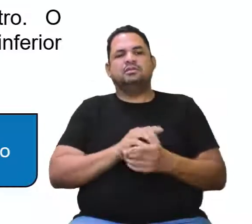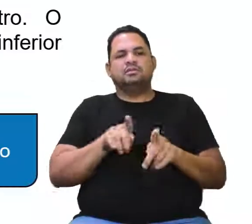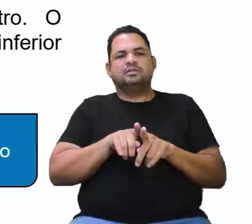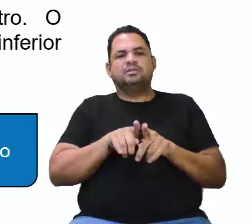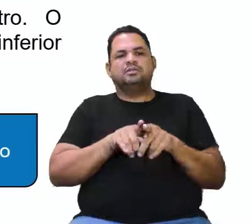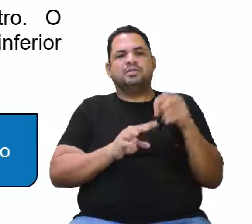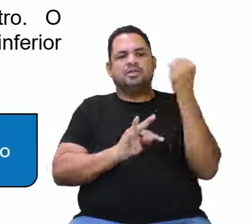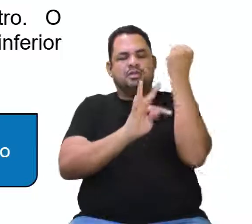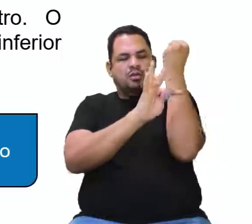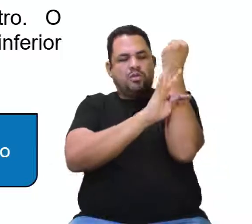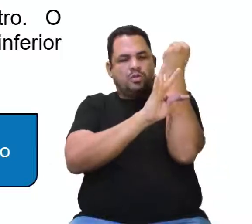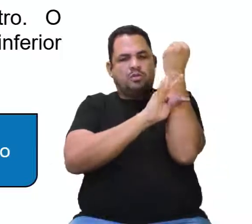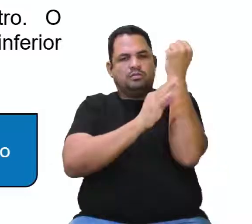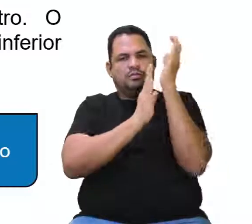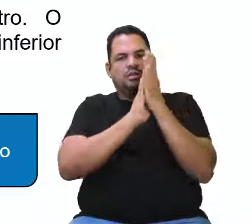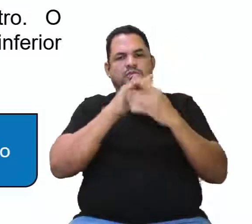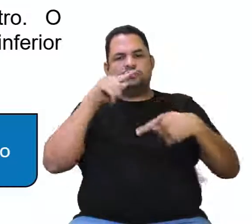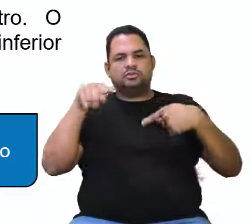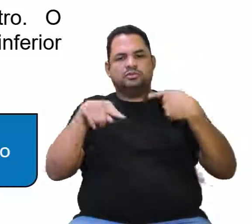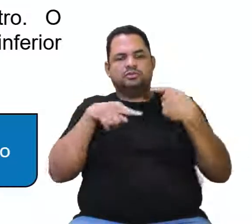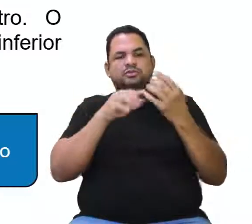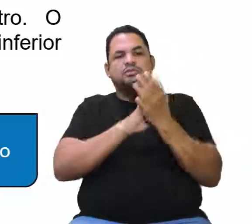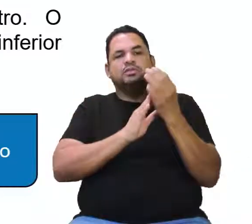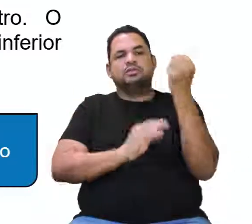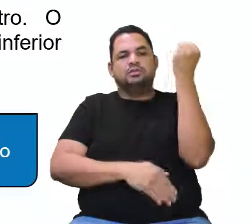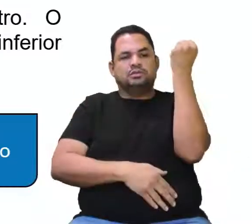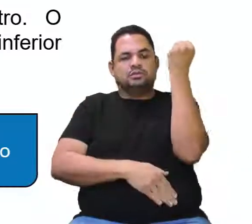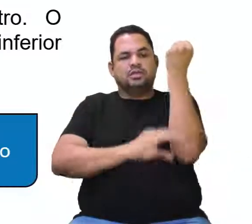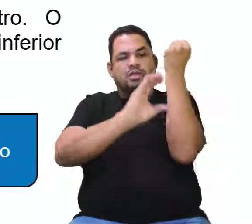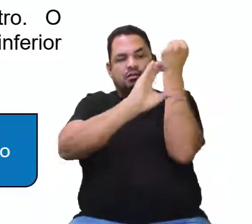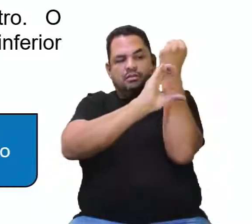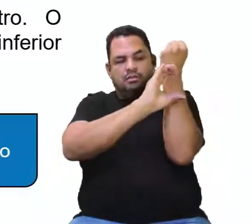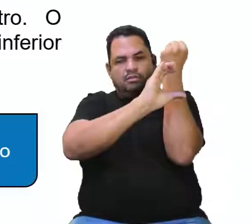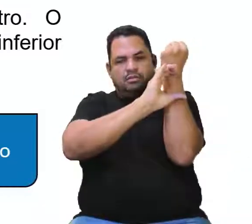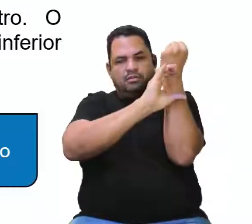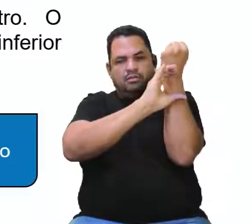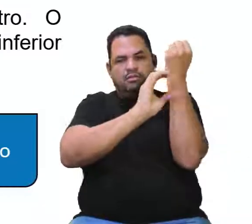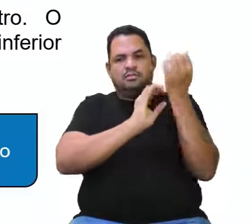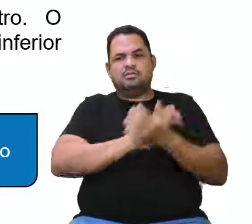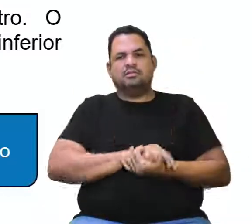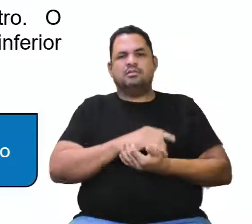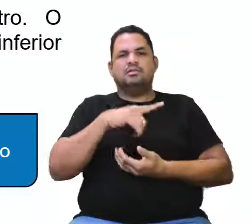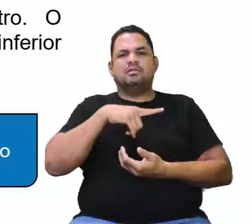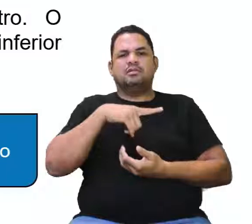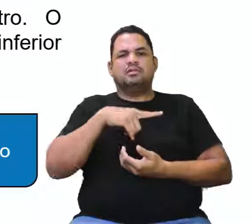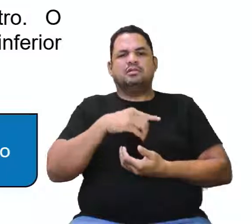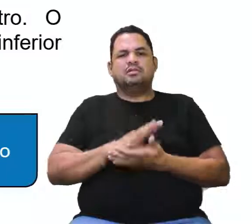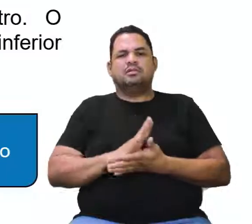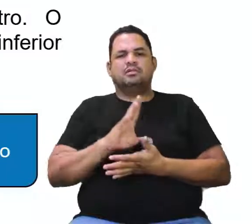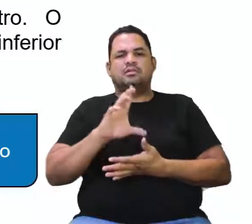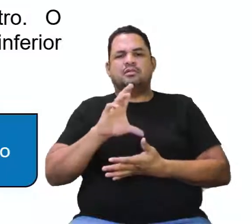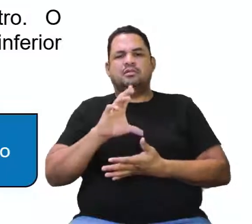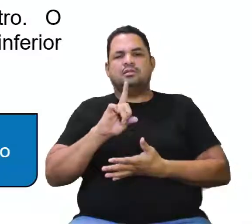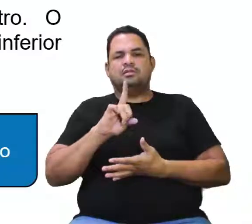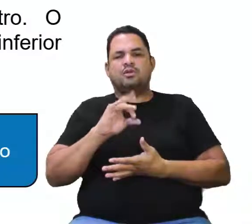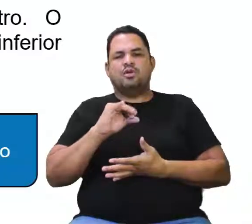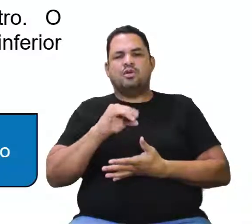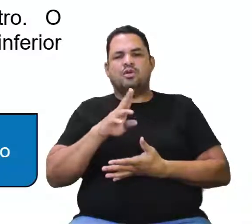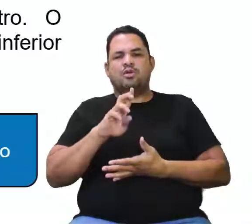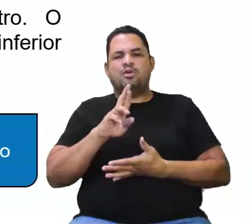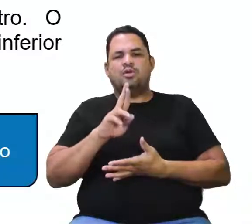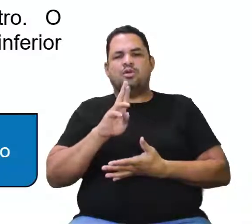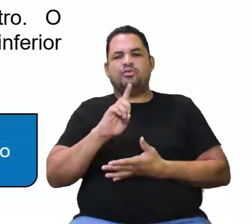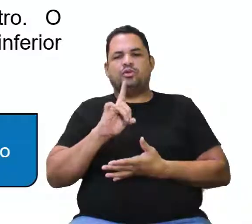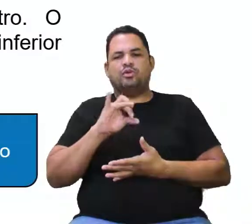vértebras torácicas. Mas o foco maior dela ali na região cervical. E nós temos aqui a lordose, que seria o